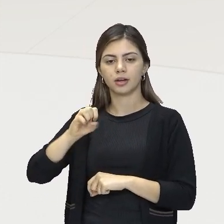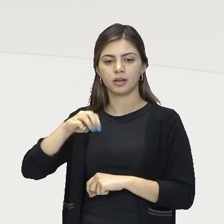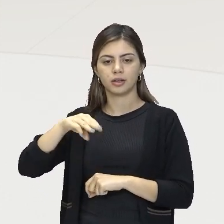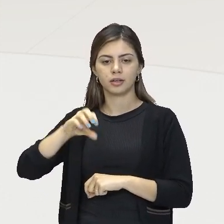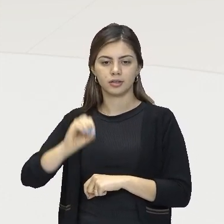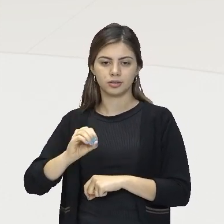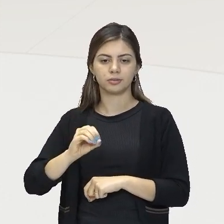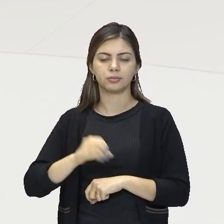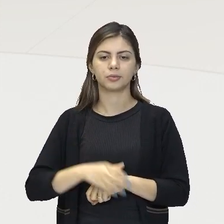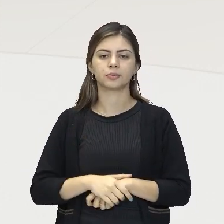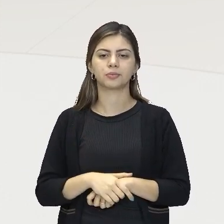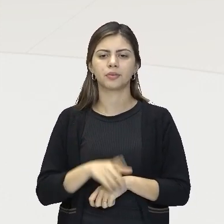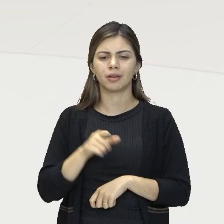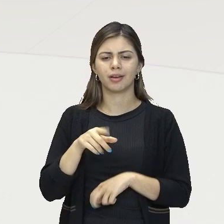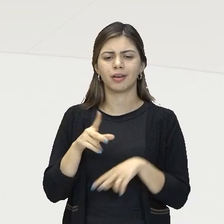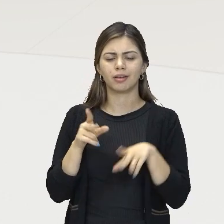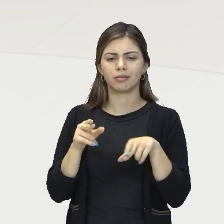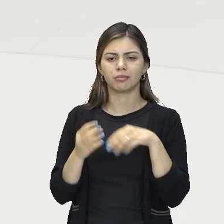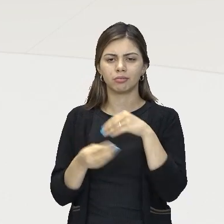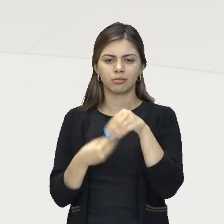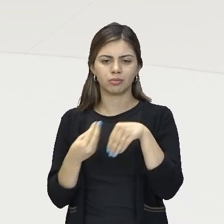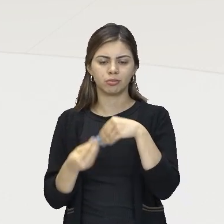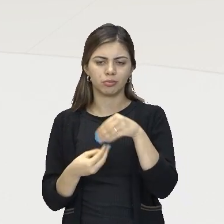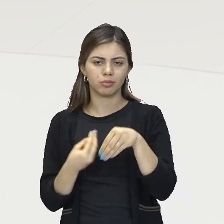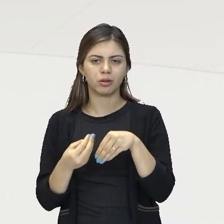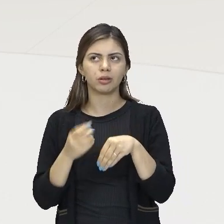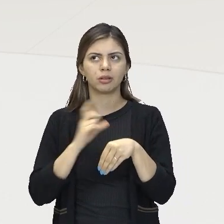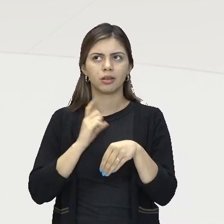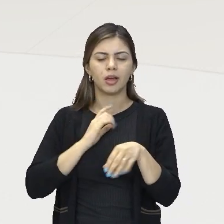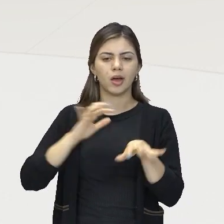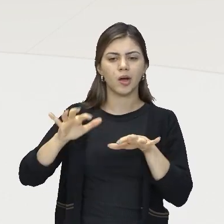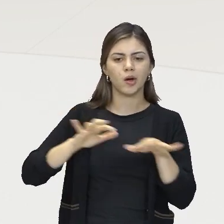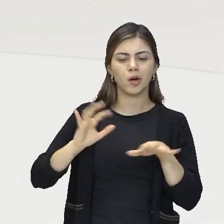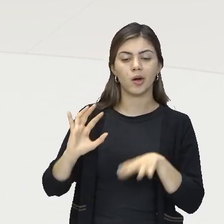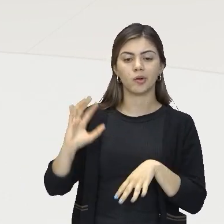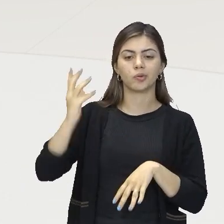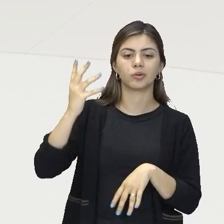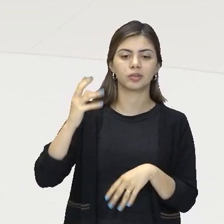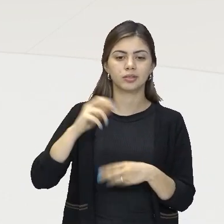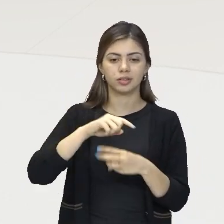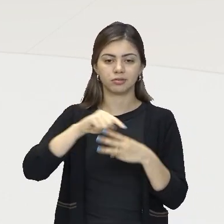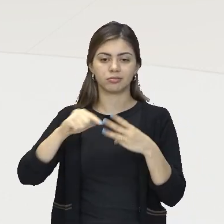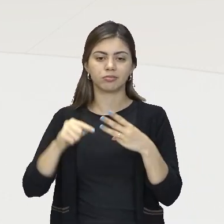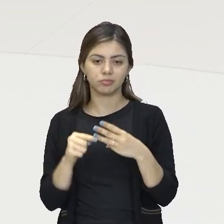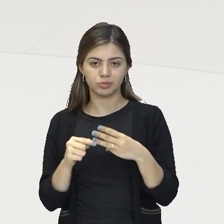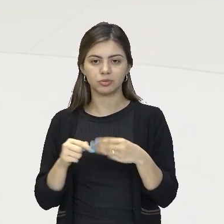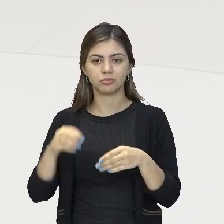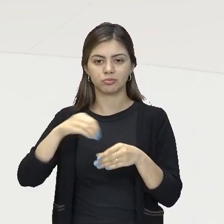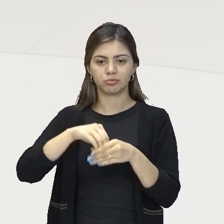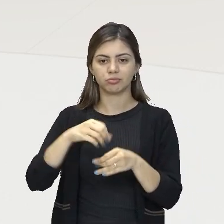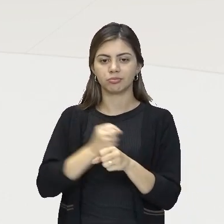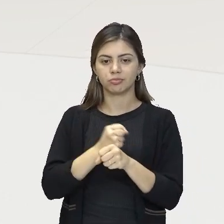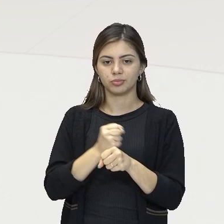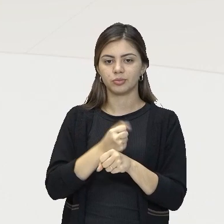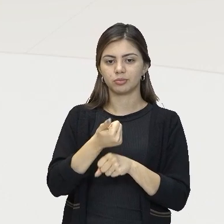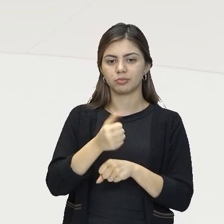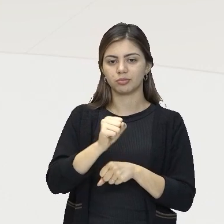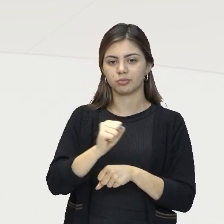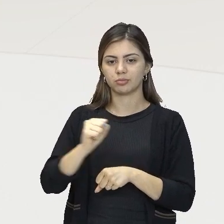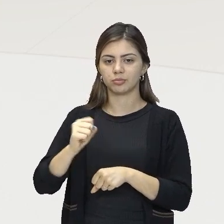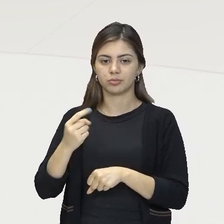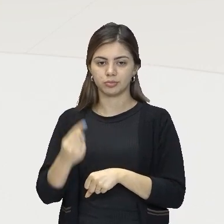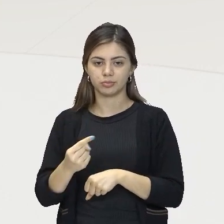mistura, tá? Que estava acontecendo de uma forma meio que simultânea o realismo, naturalismo e parnasianismo. Então, tava assim